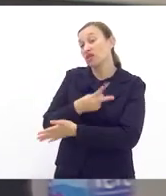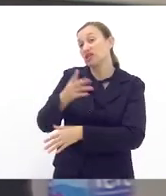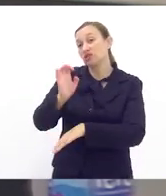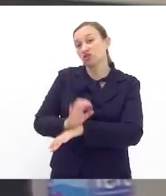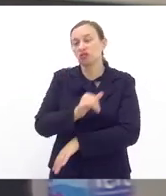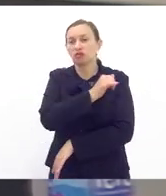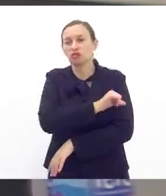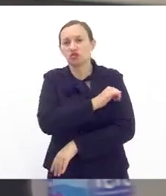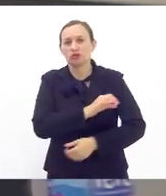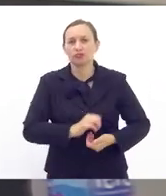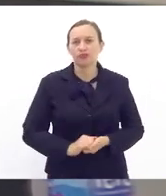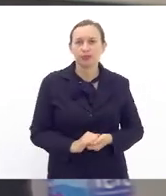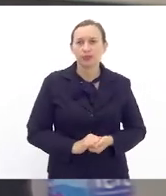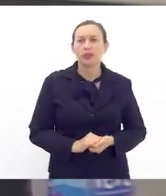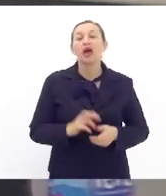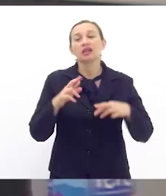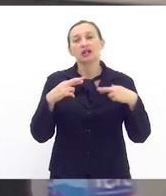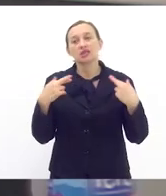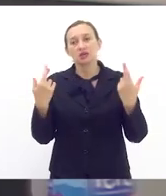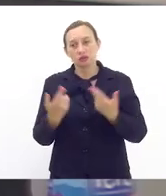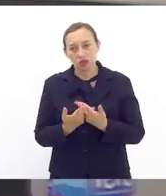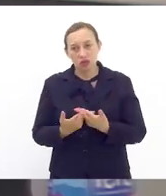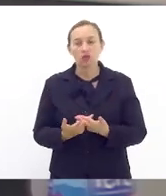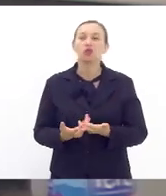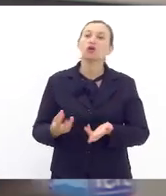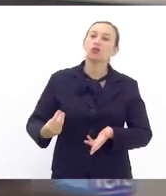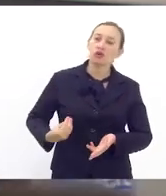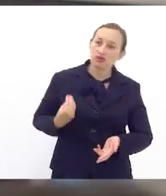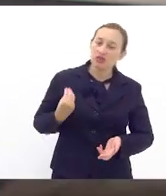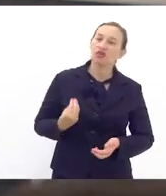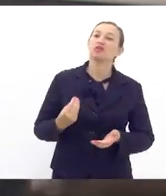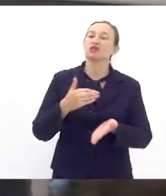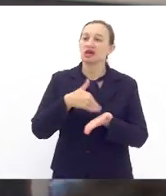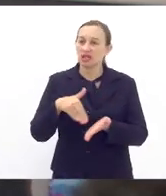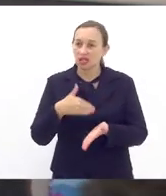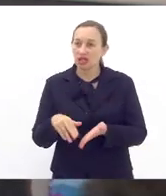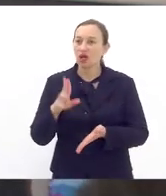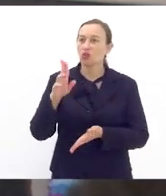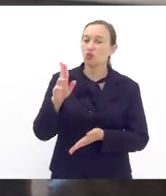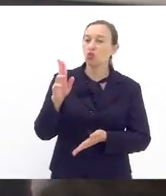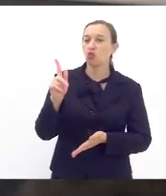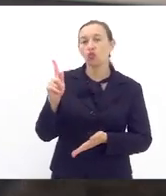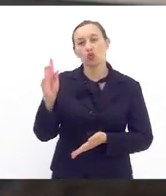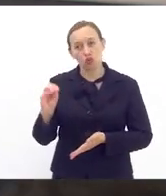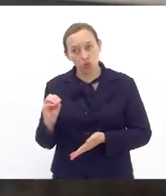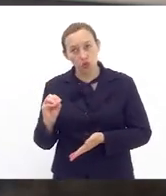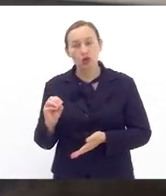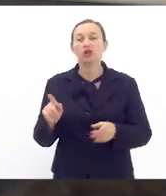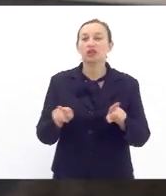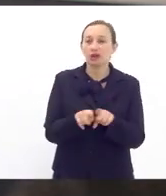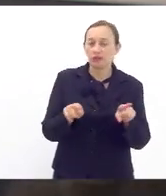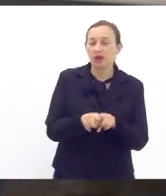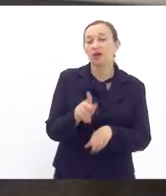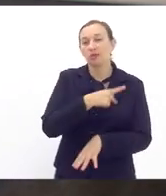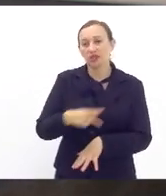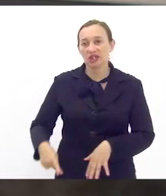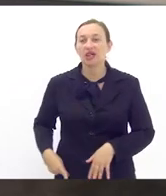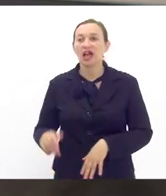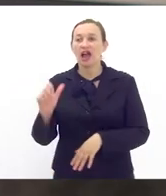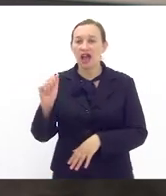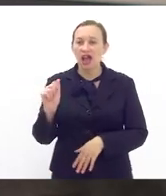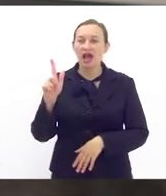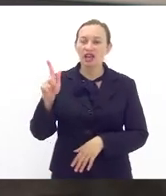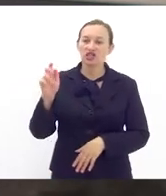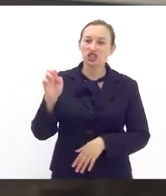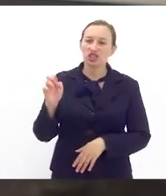Janeiro e nessa reunião com a presença do secretário leal com a presença do Rafael Menezes presidente da genesa foi determinado